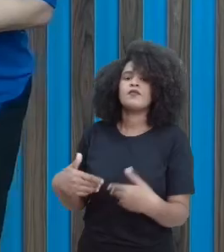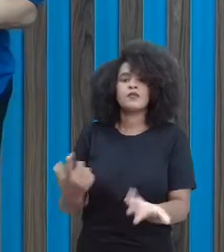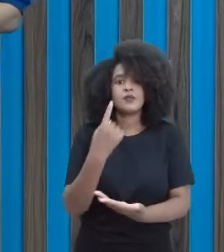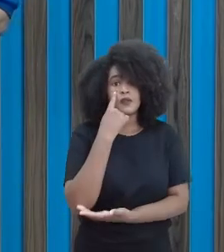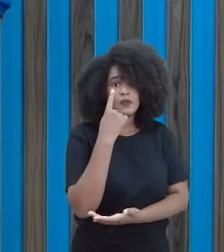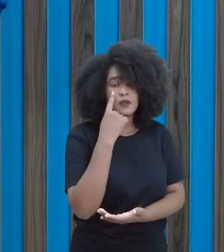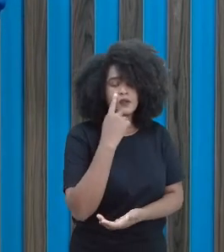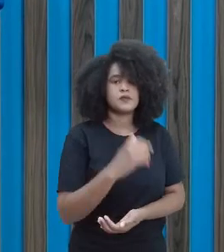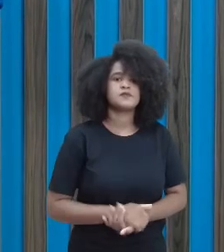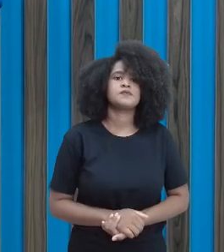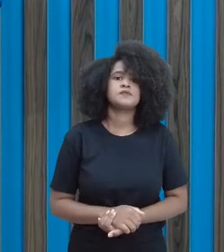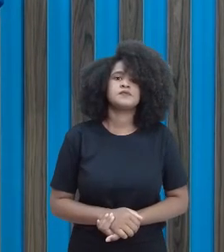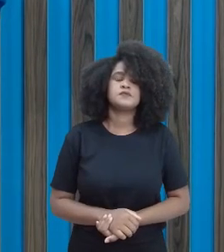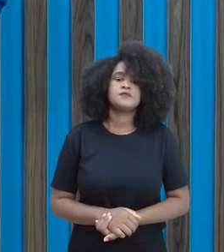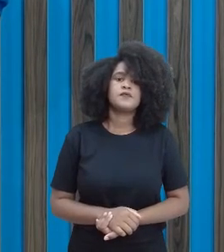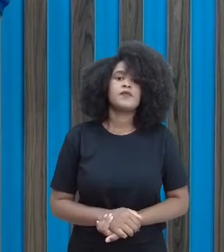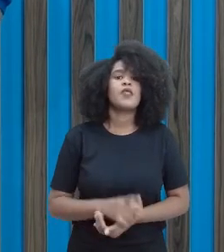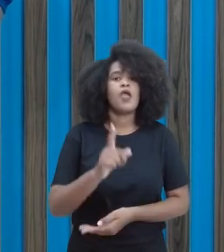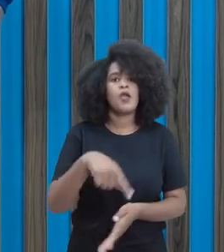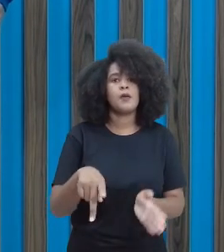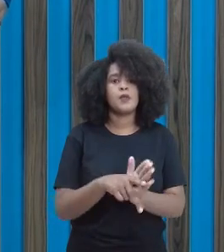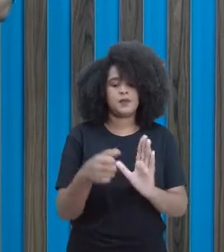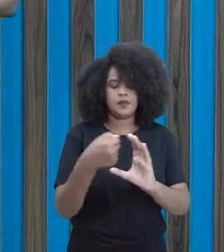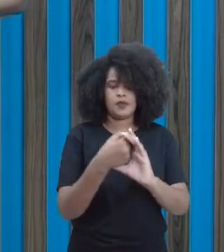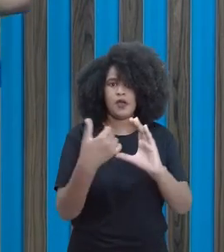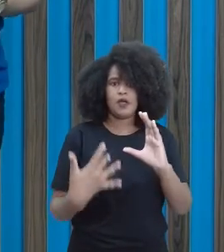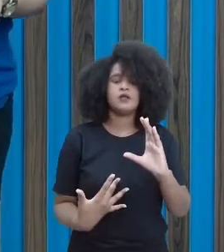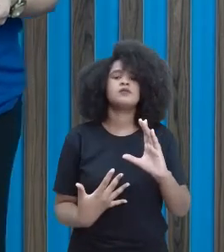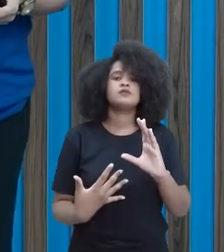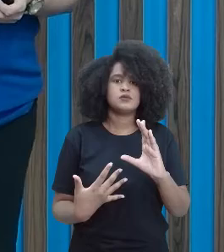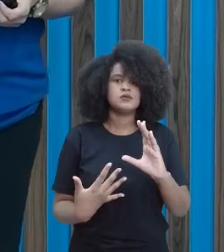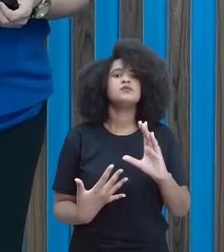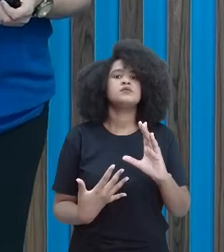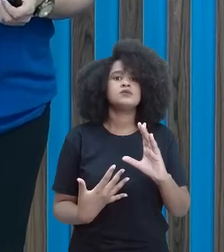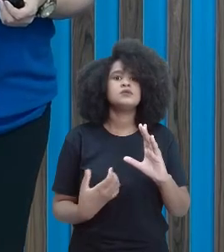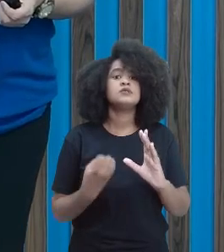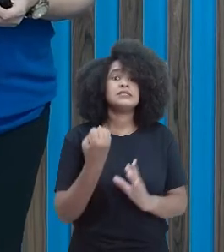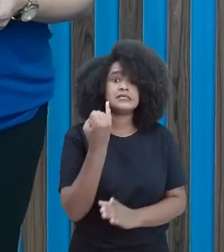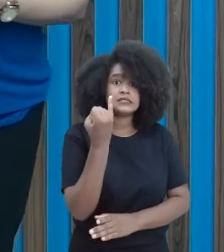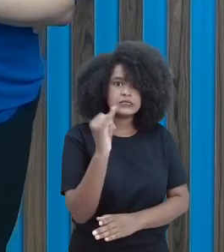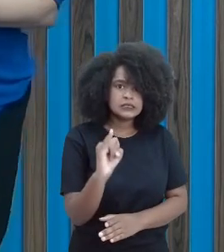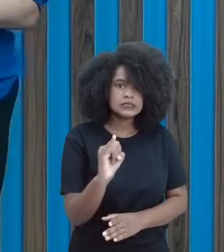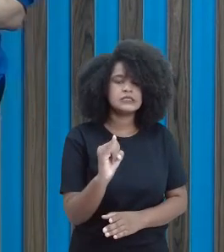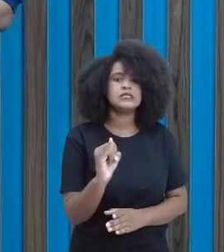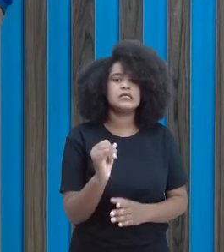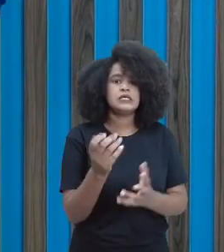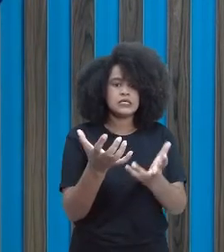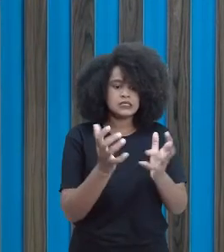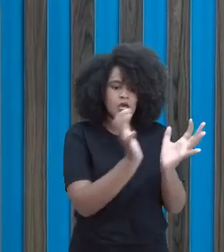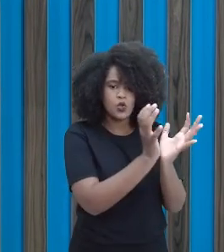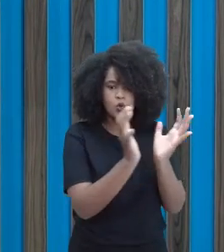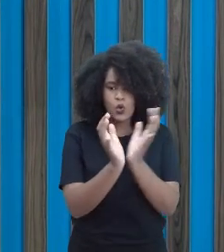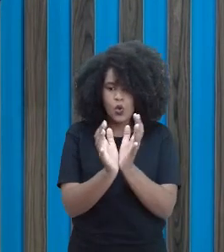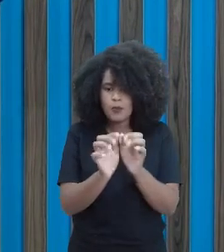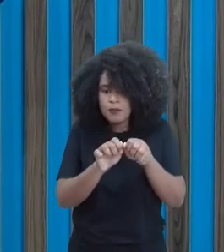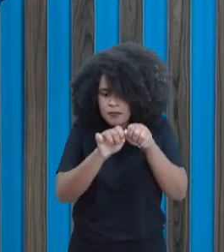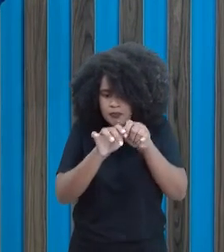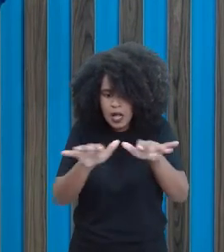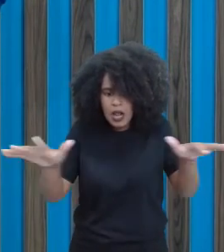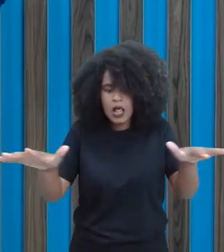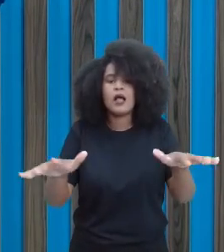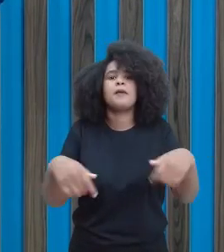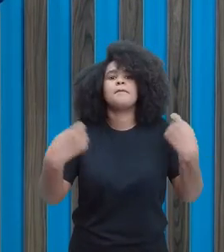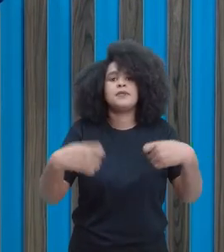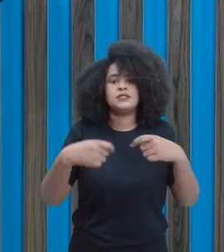assim, existe essa característica aí, né? Que para haver a especiação precisa ter essa variabilidade.